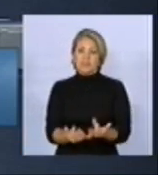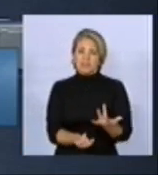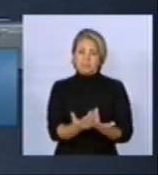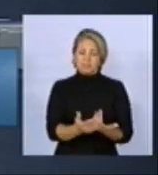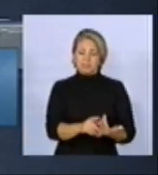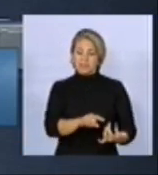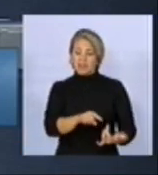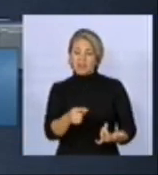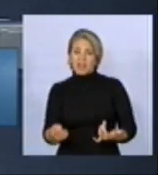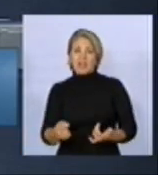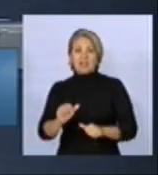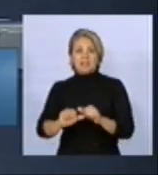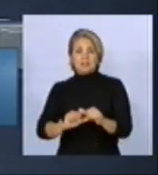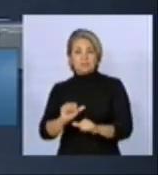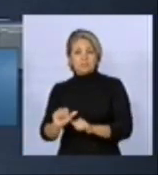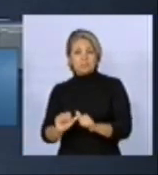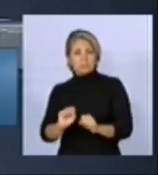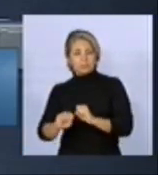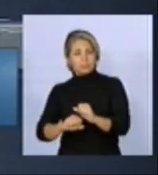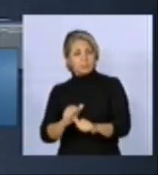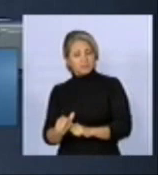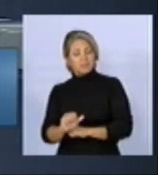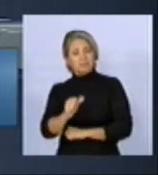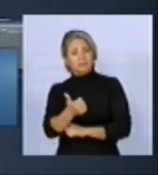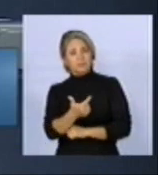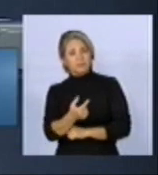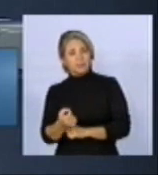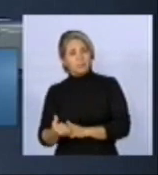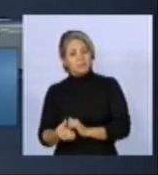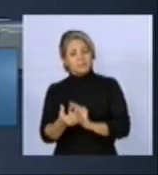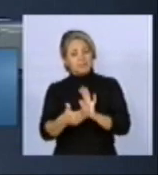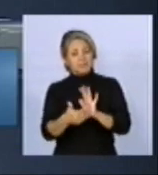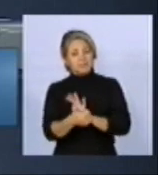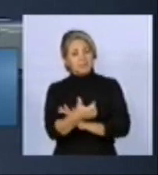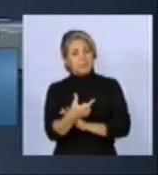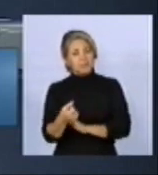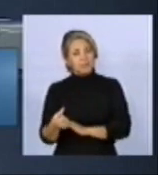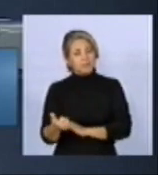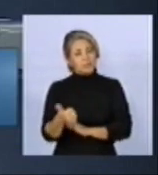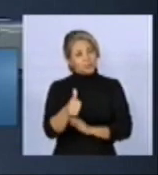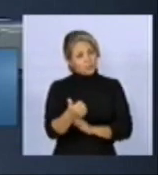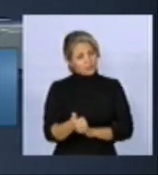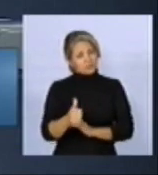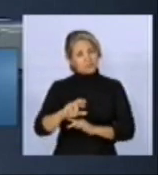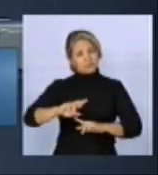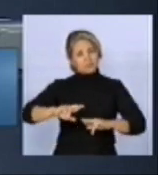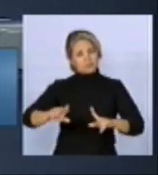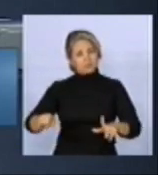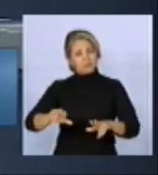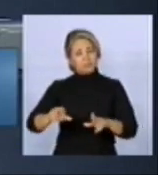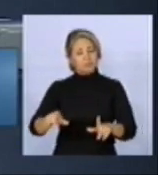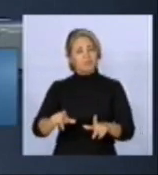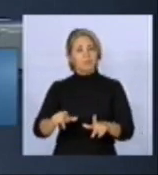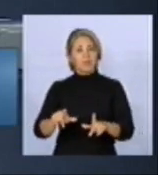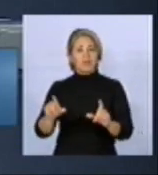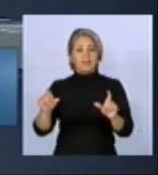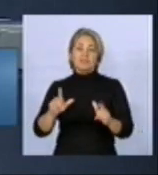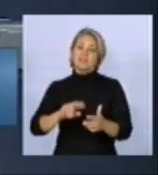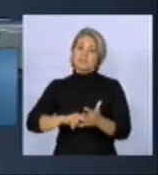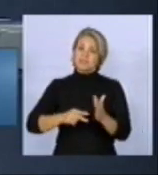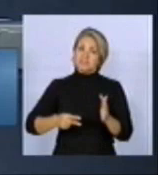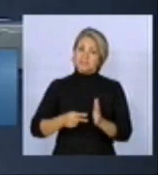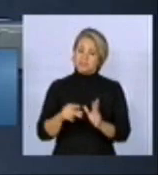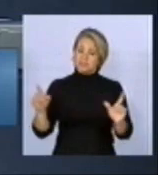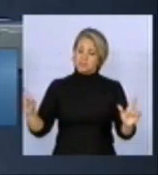de 2006 para 2011 esse dado foi para 23,7 então também uma significativa eh